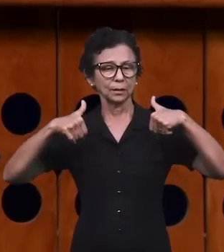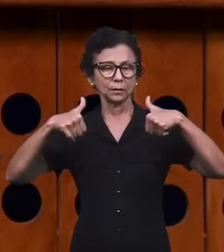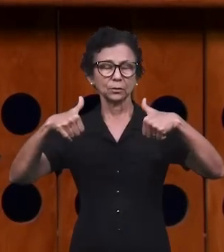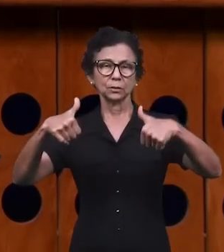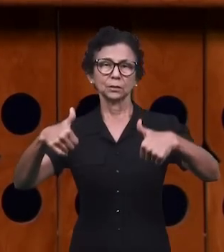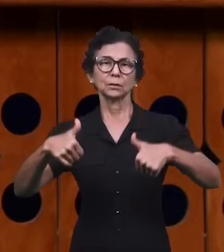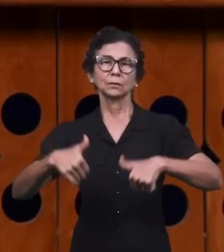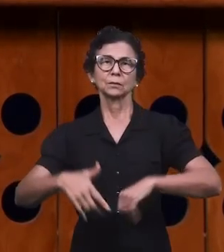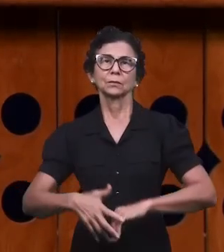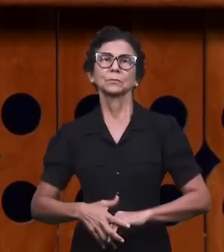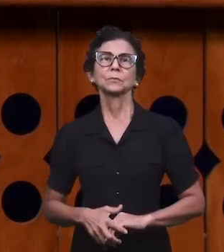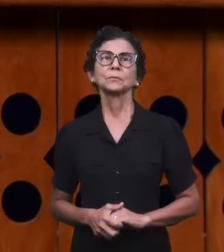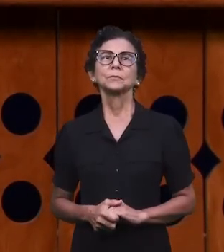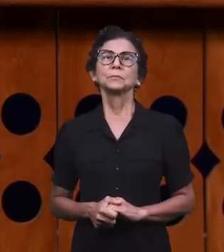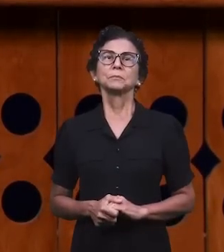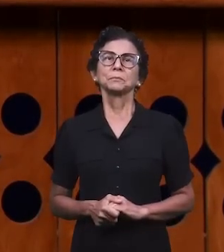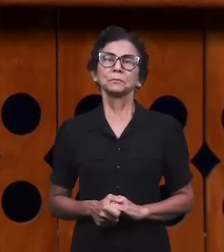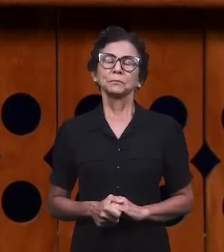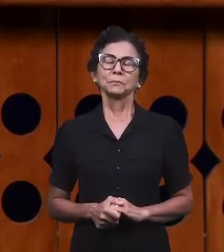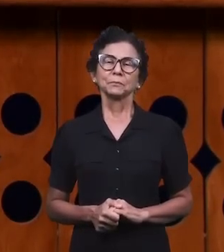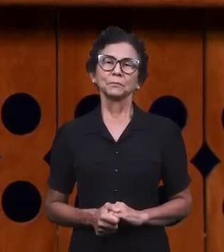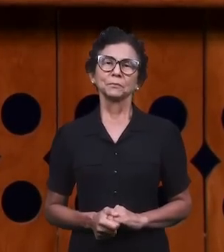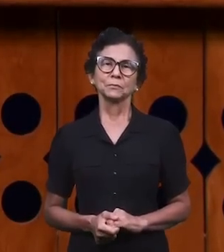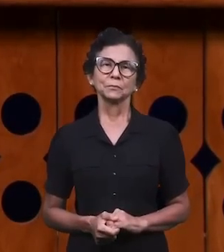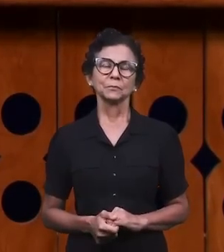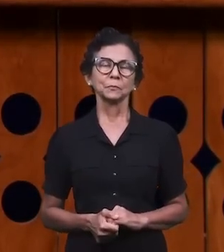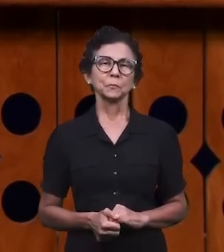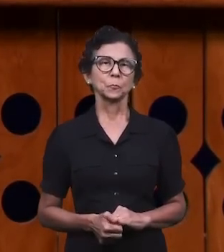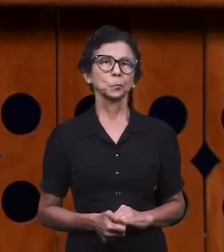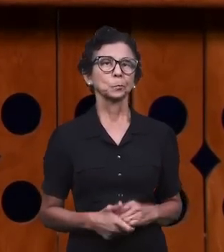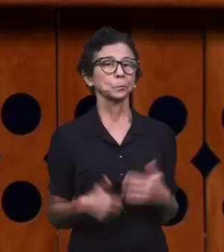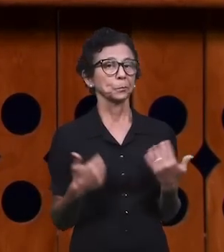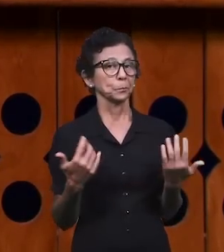faz pela igreja. Então,